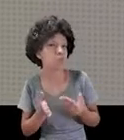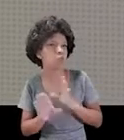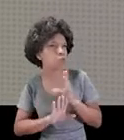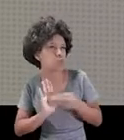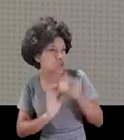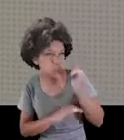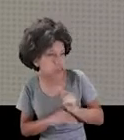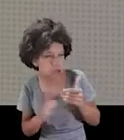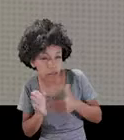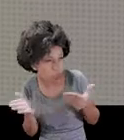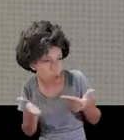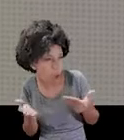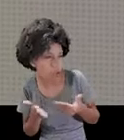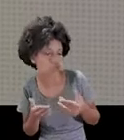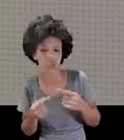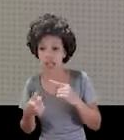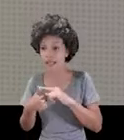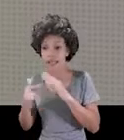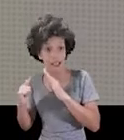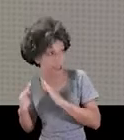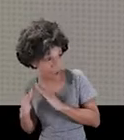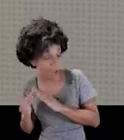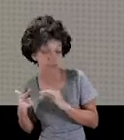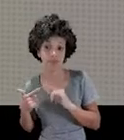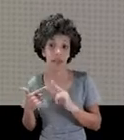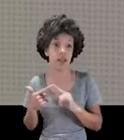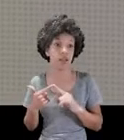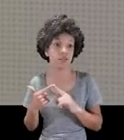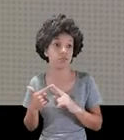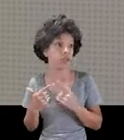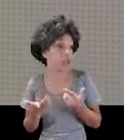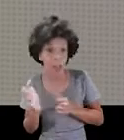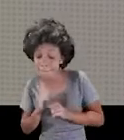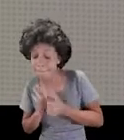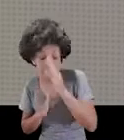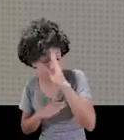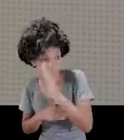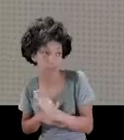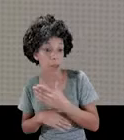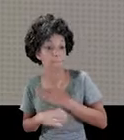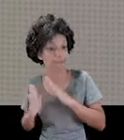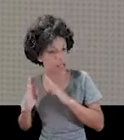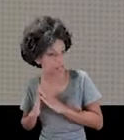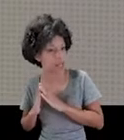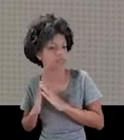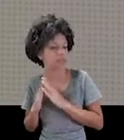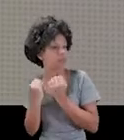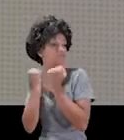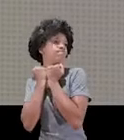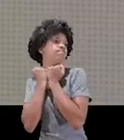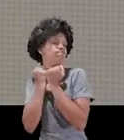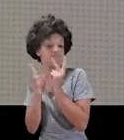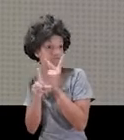que você conseguiu até hoje né tua casa né que o primário da pessoa assim minha